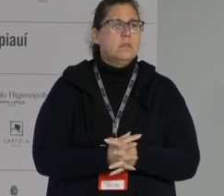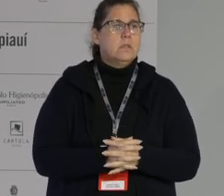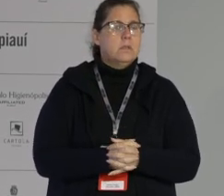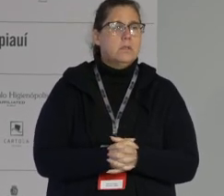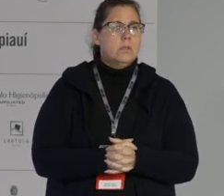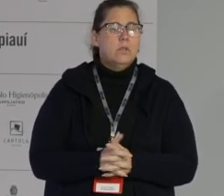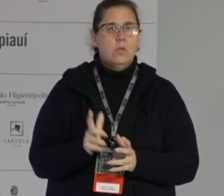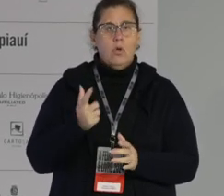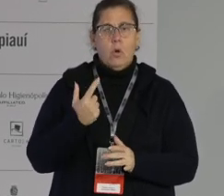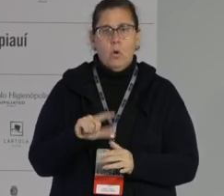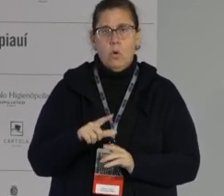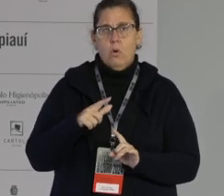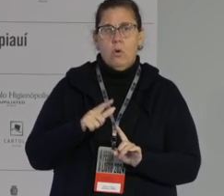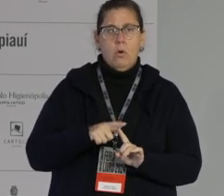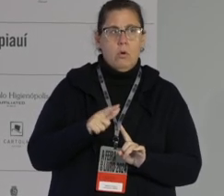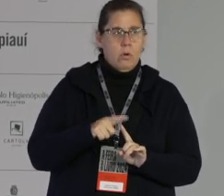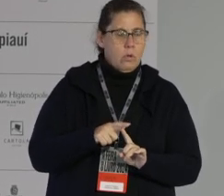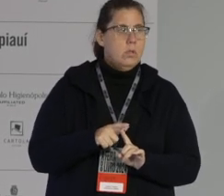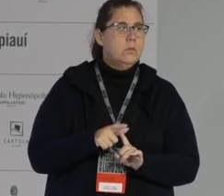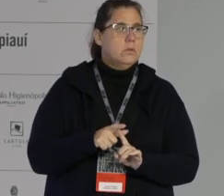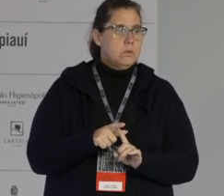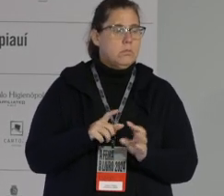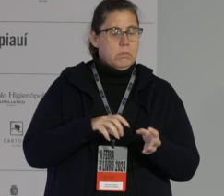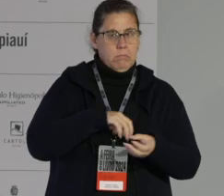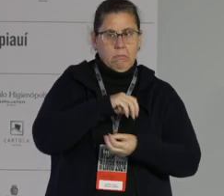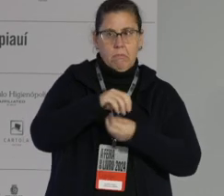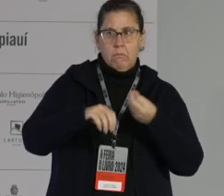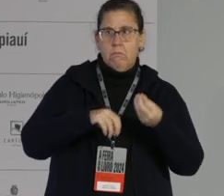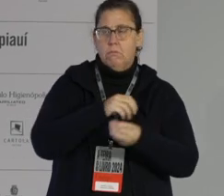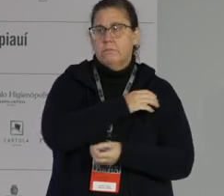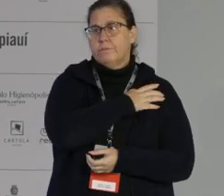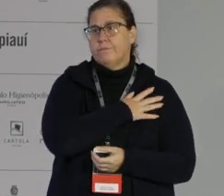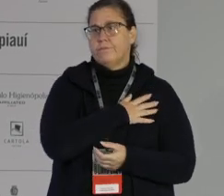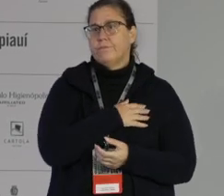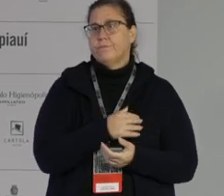os outros estilos têm um estilo mais uniforme.